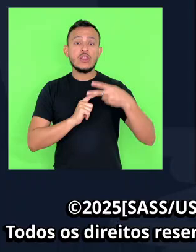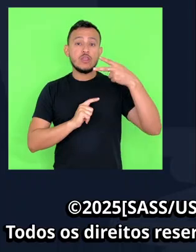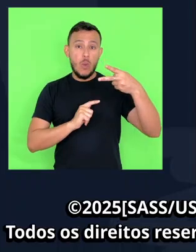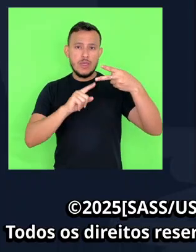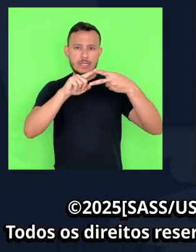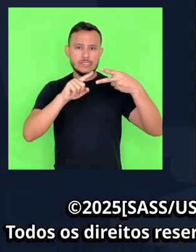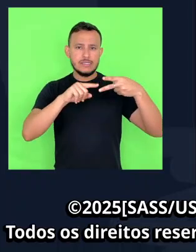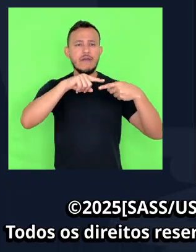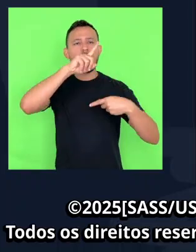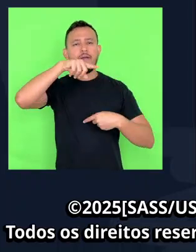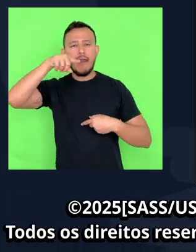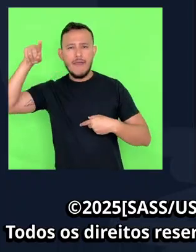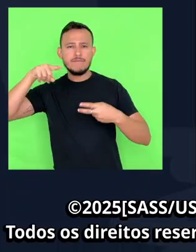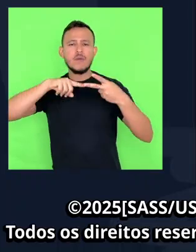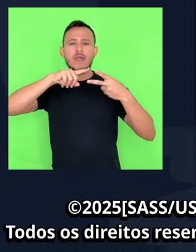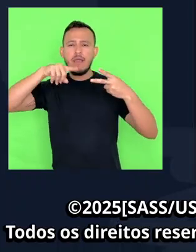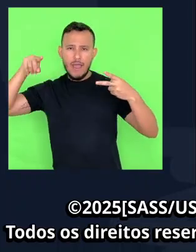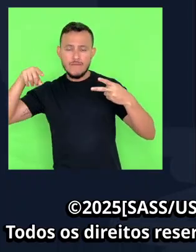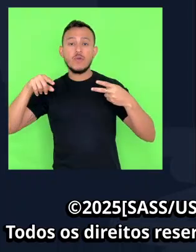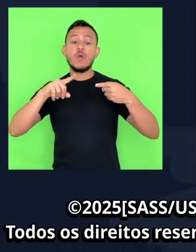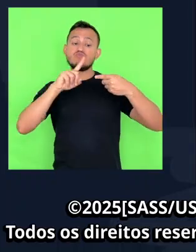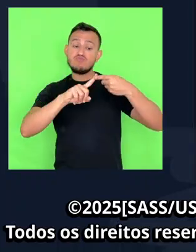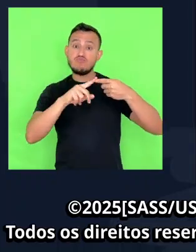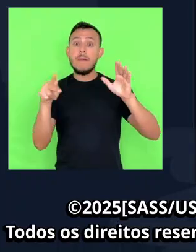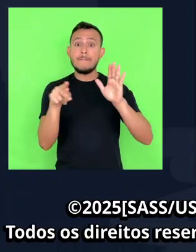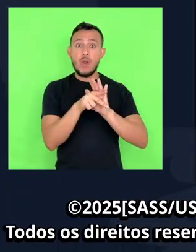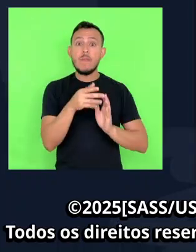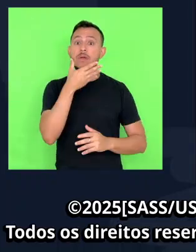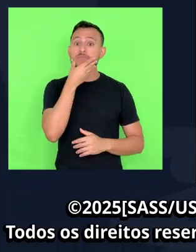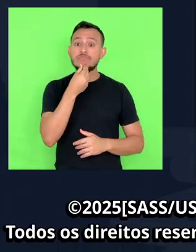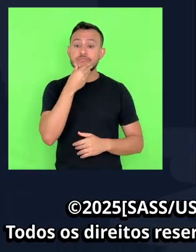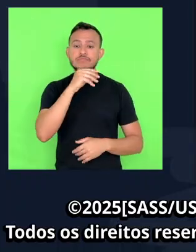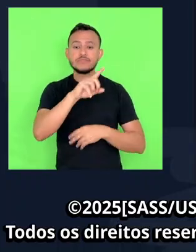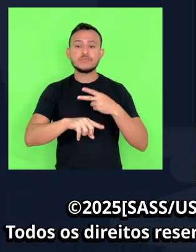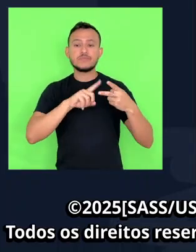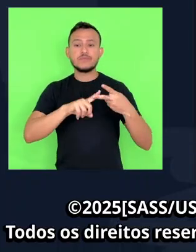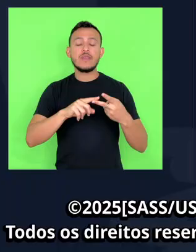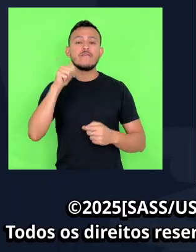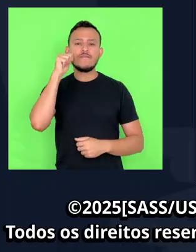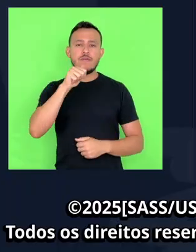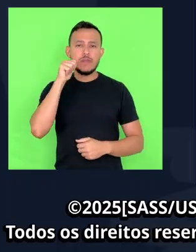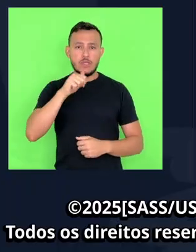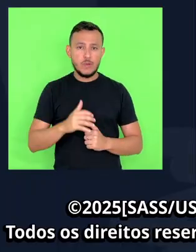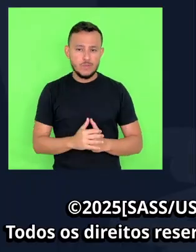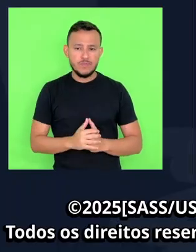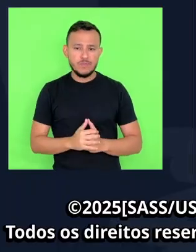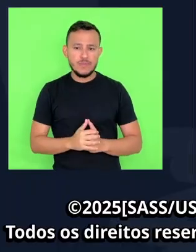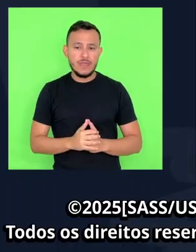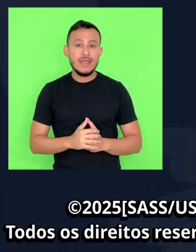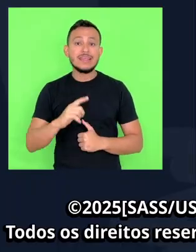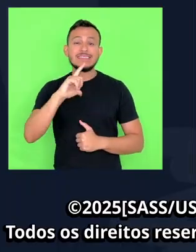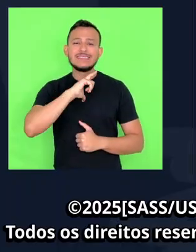2 gráficos, um que representa o sexo masculino e outro o feminino. E nós